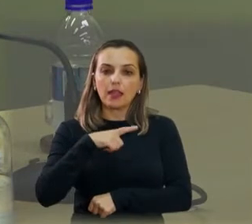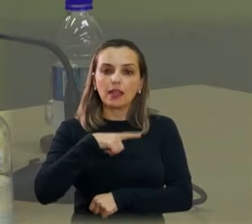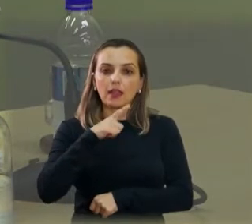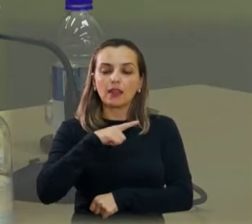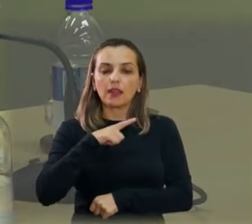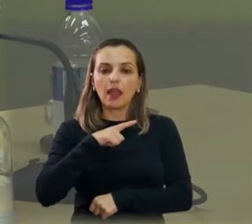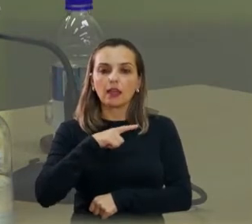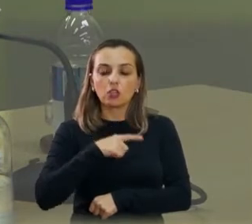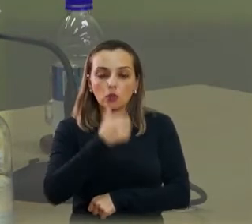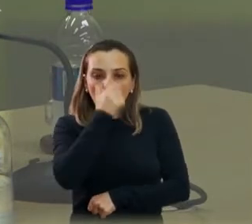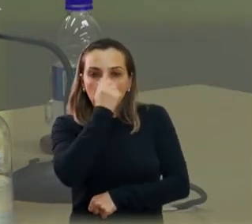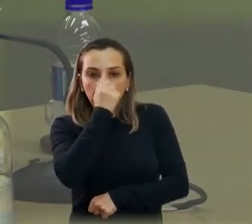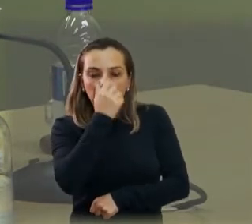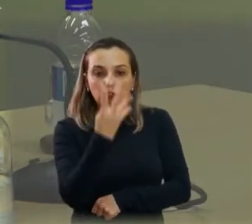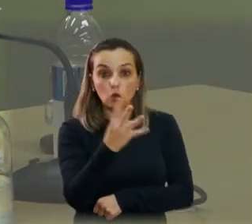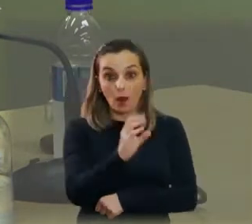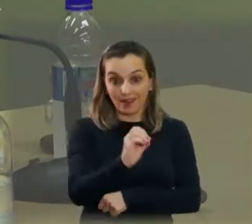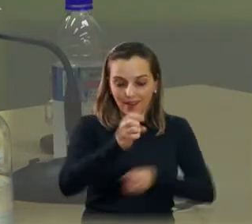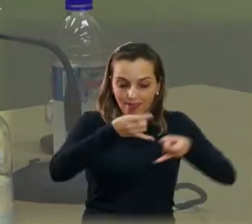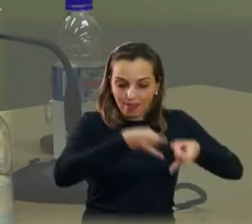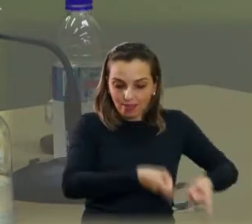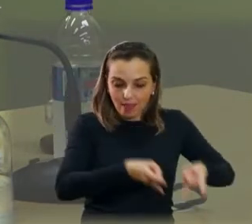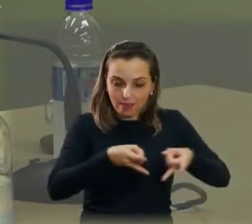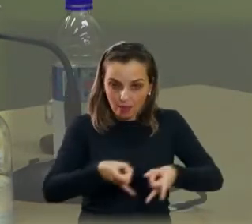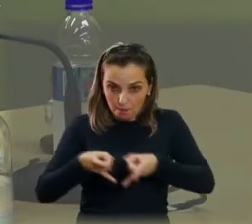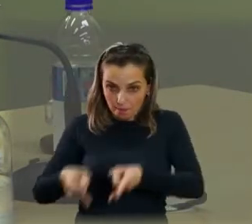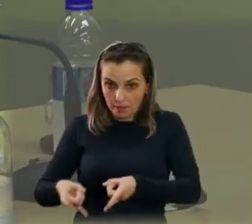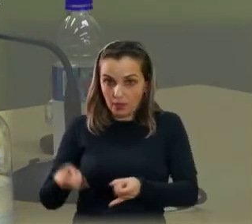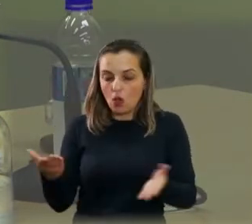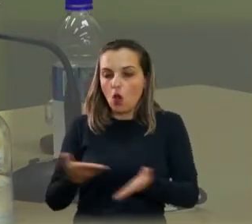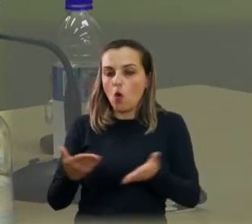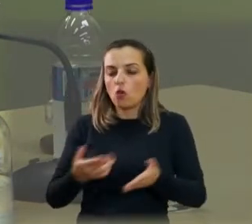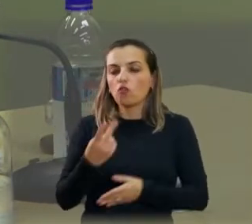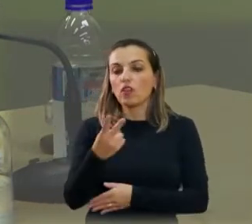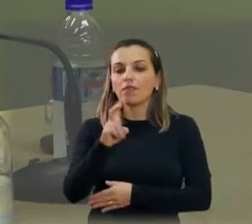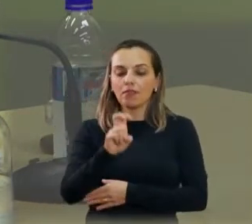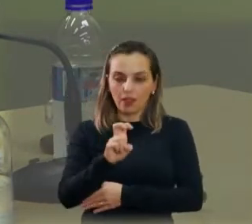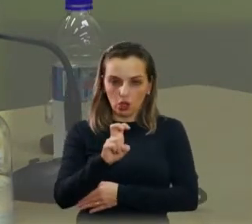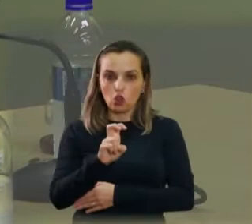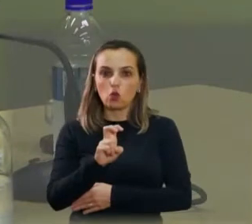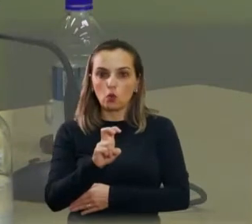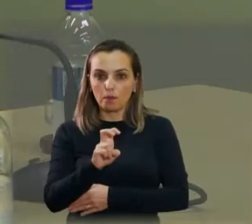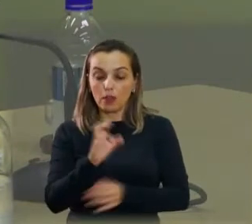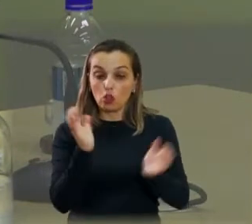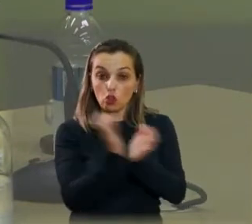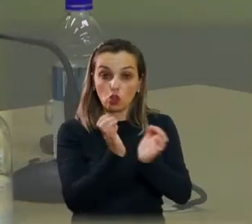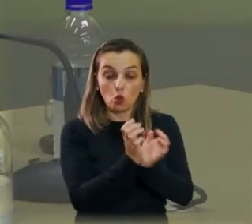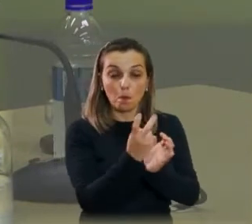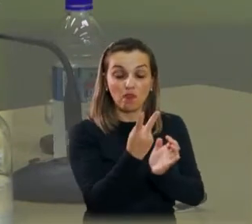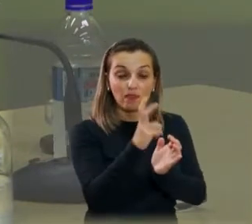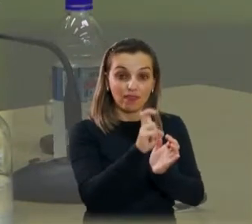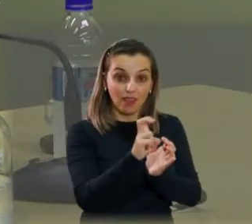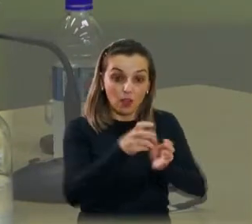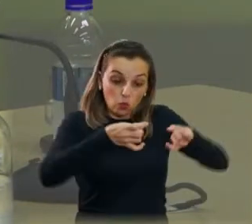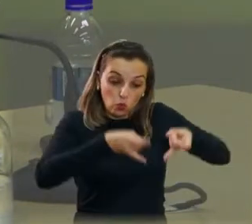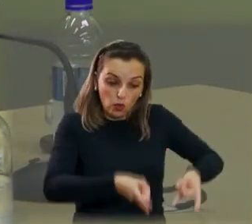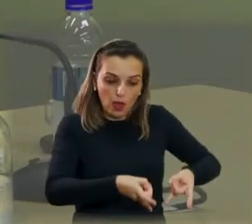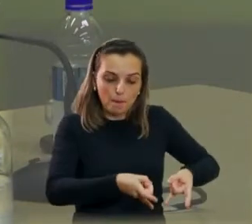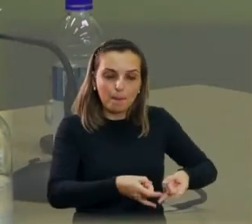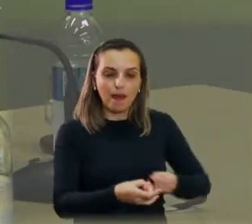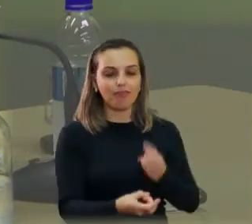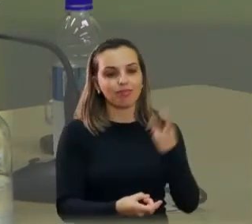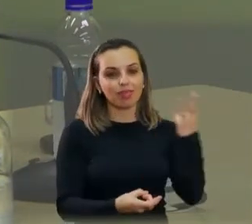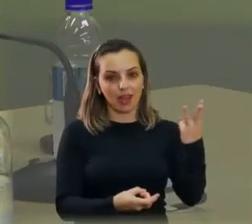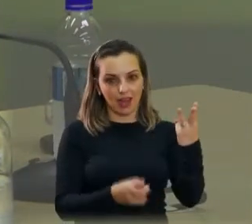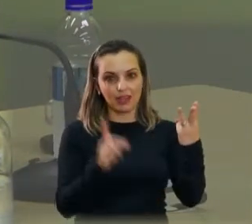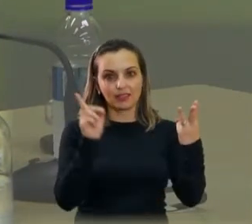40 leitos. Hoje nós estamos com 25 leitos. Desses 25 leitos, 3 leitos são